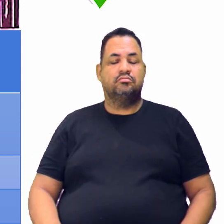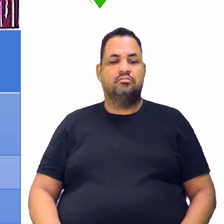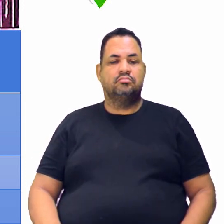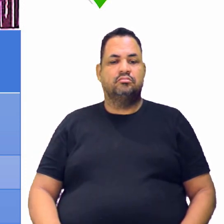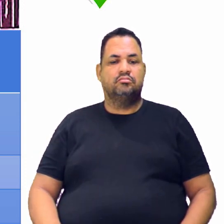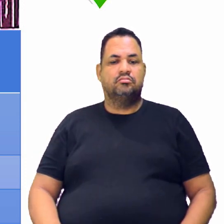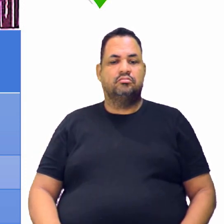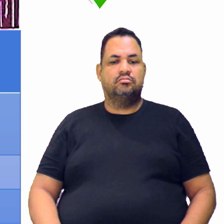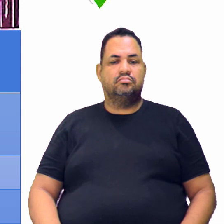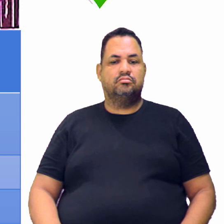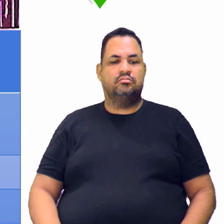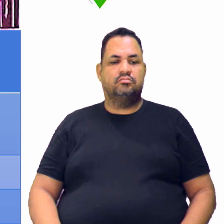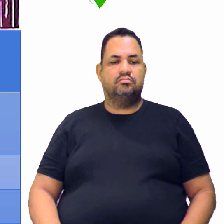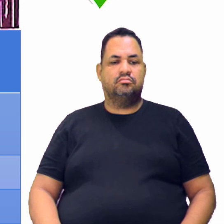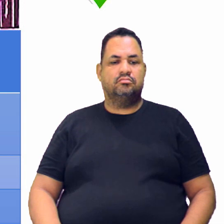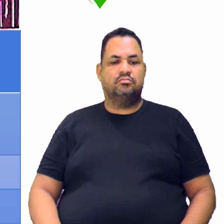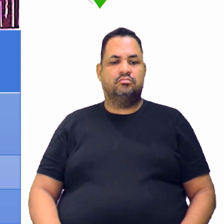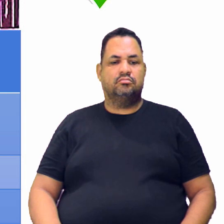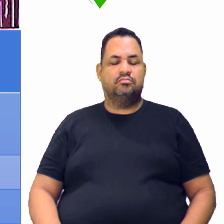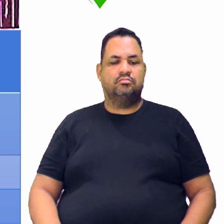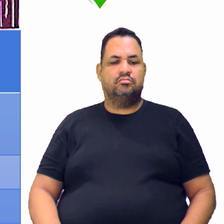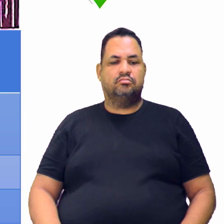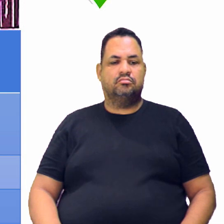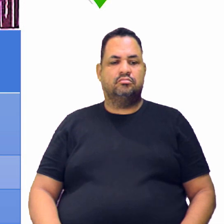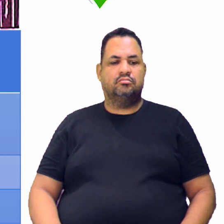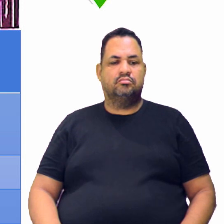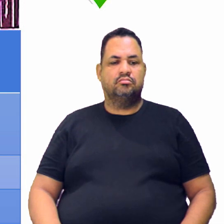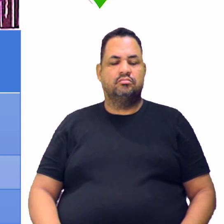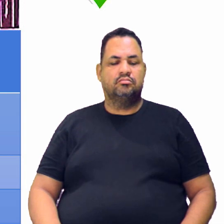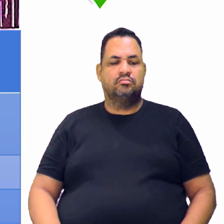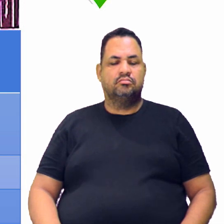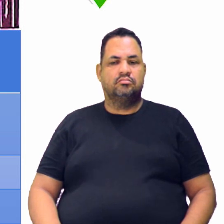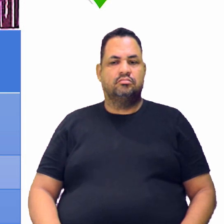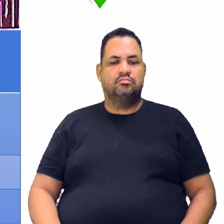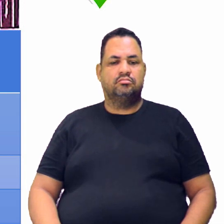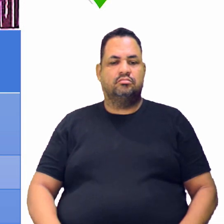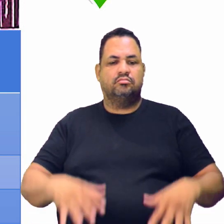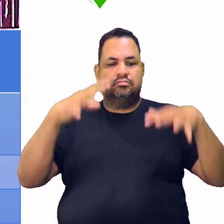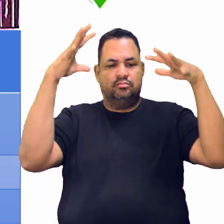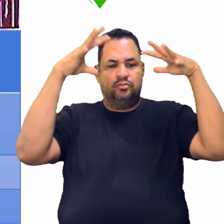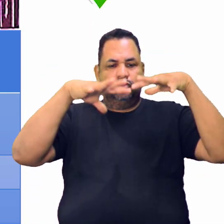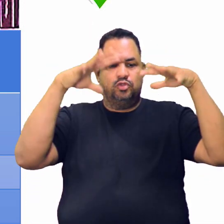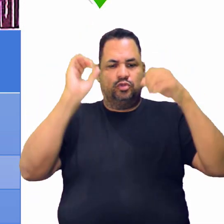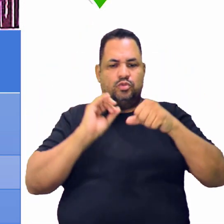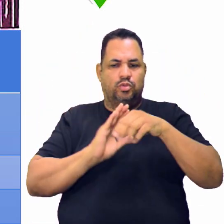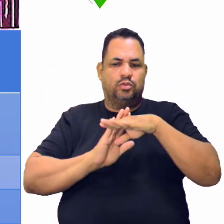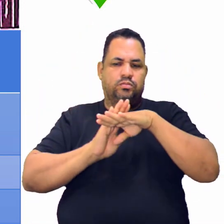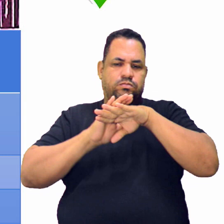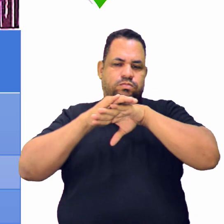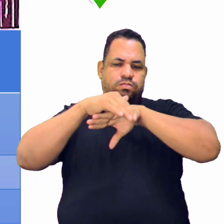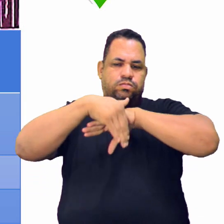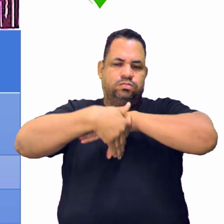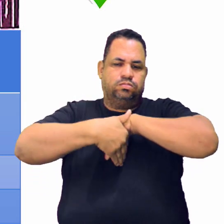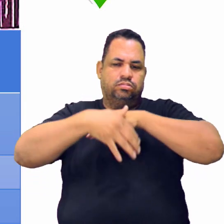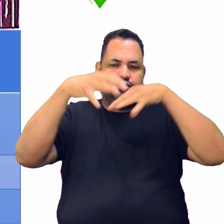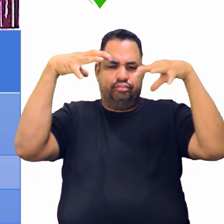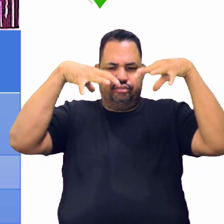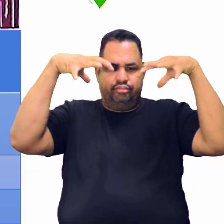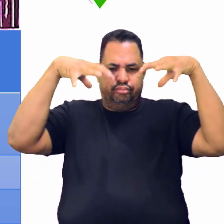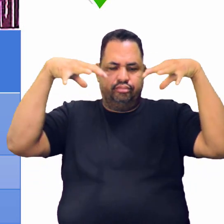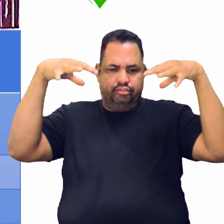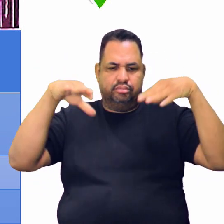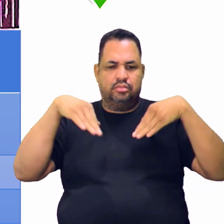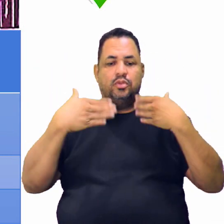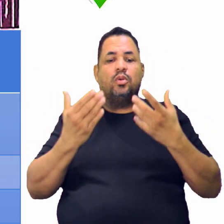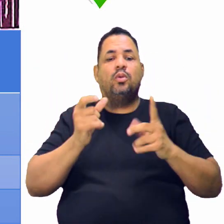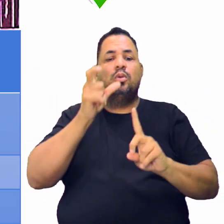mesma coisa que oração sem sujeito. Tá bom? Vamos ver a próxima. Choveu durante a noite. Cadê